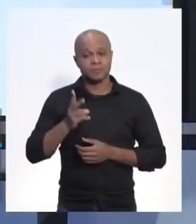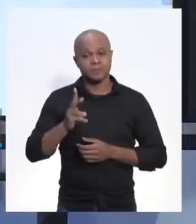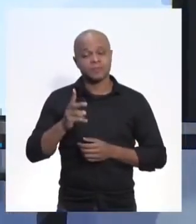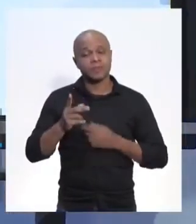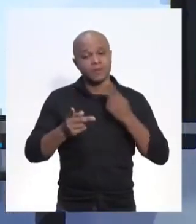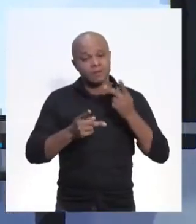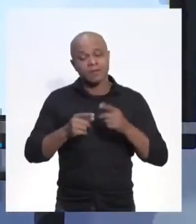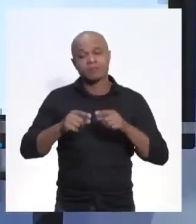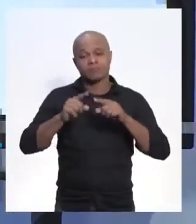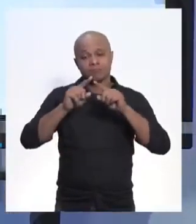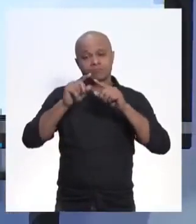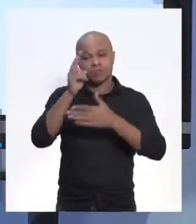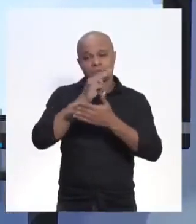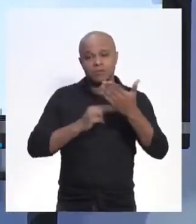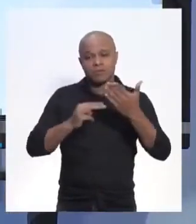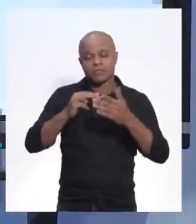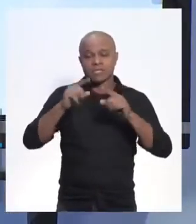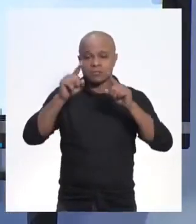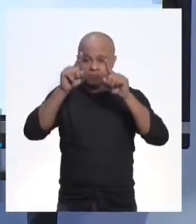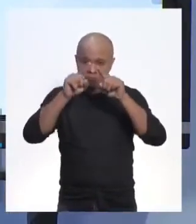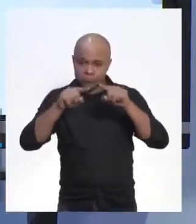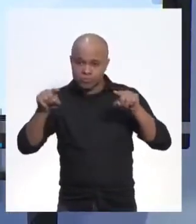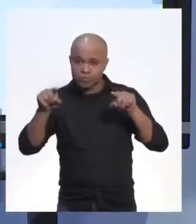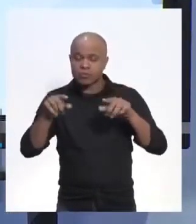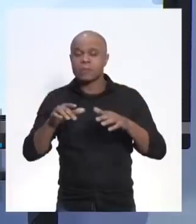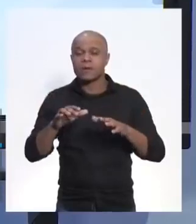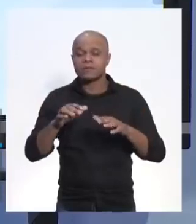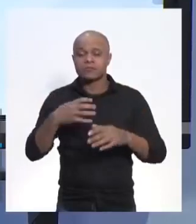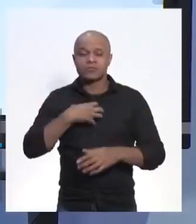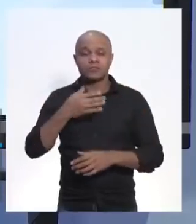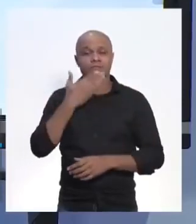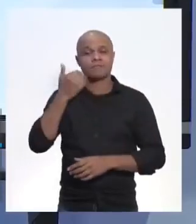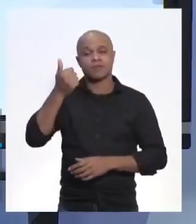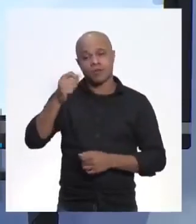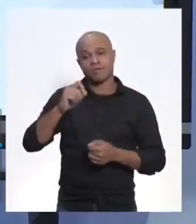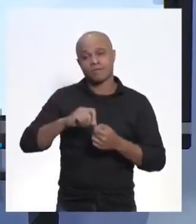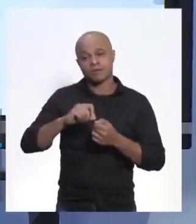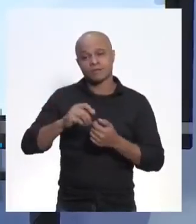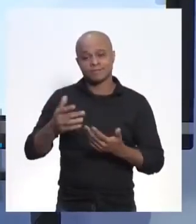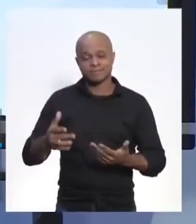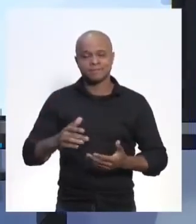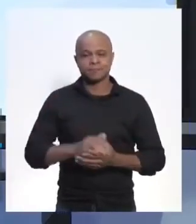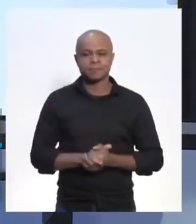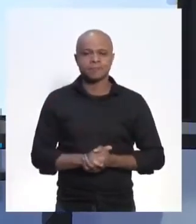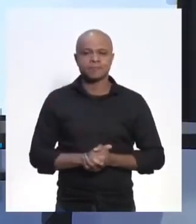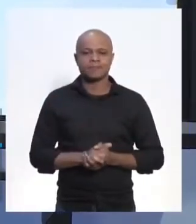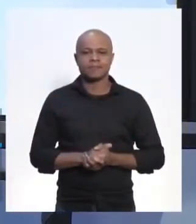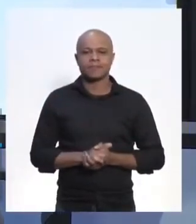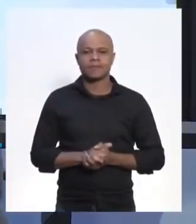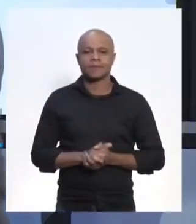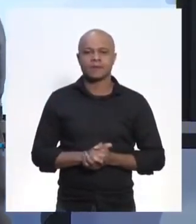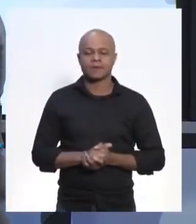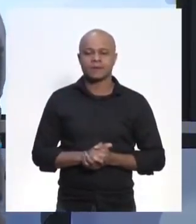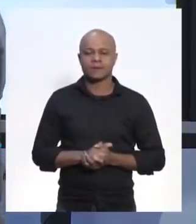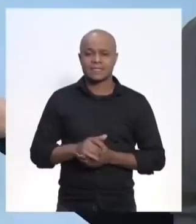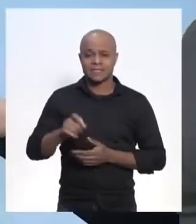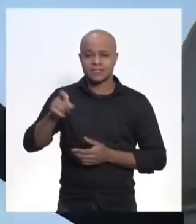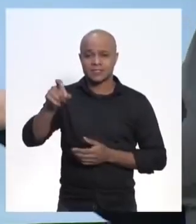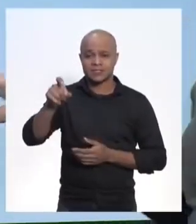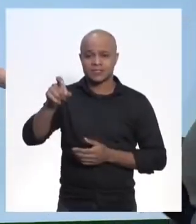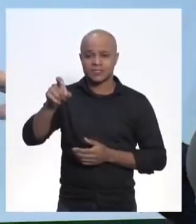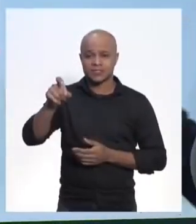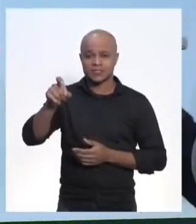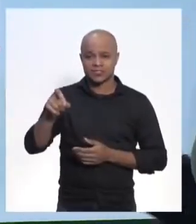é um desenho que não precisa ser totalmente perfeito, mas a gente tenta fazer da melhor forma possível. A gente tinha para o x -2, -1,